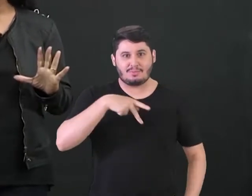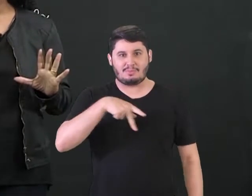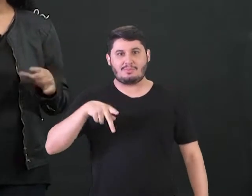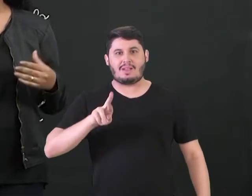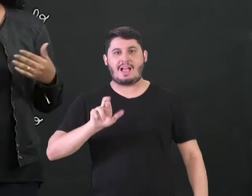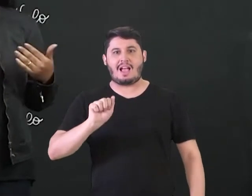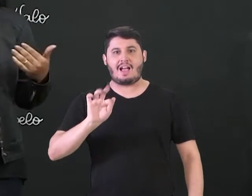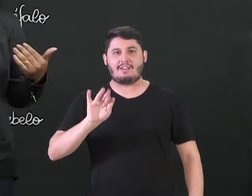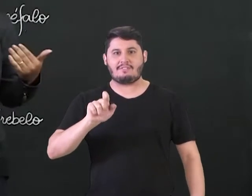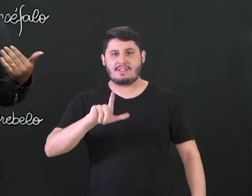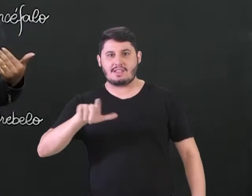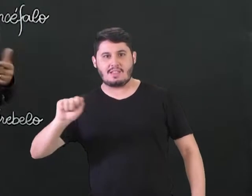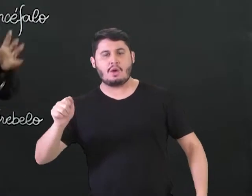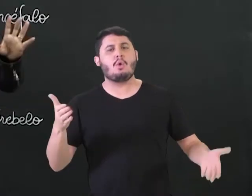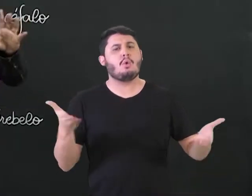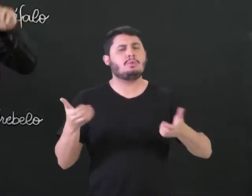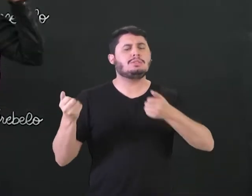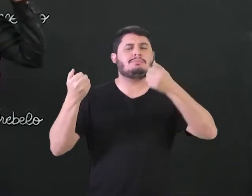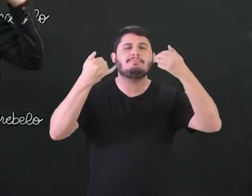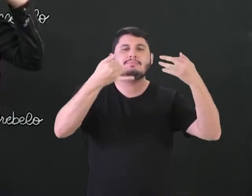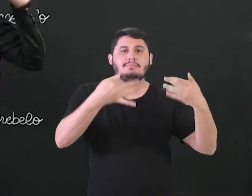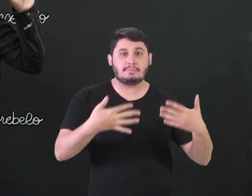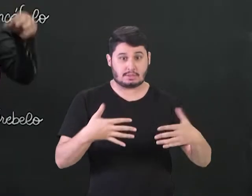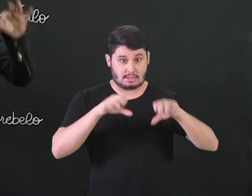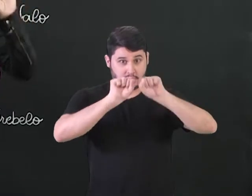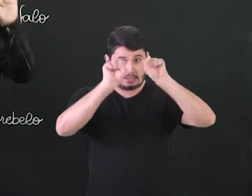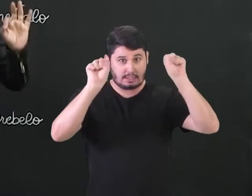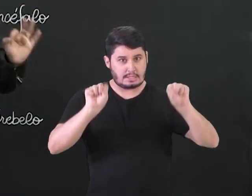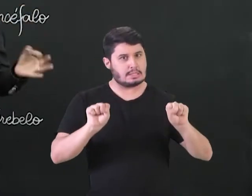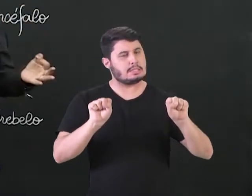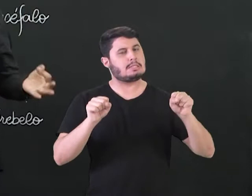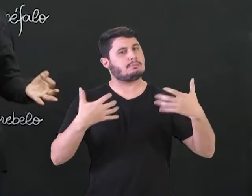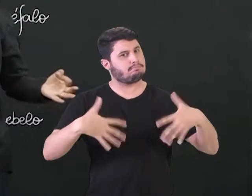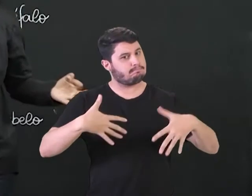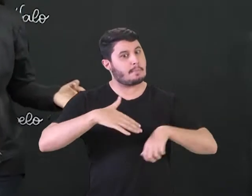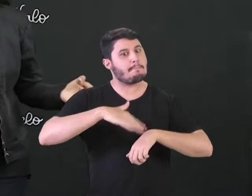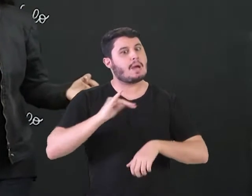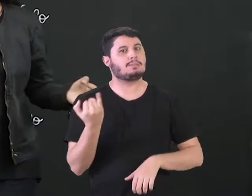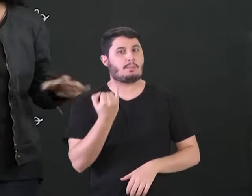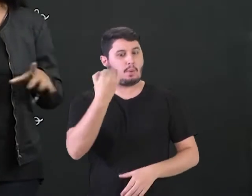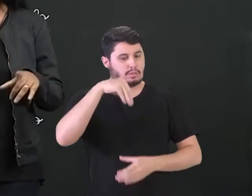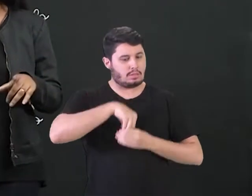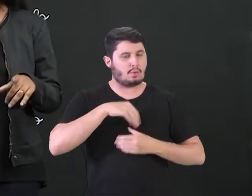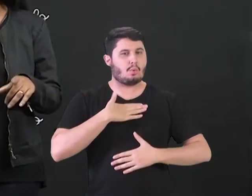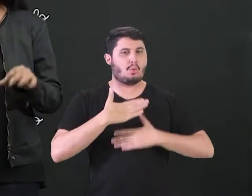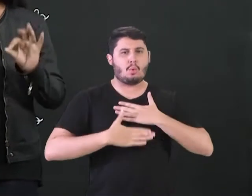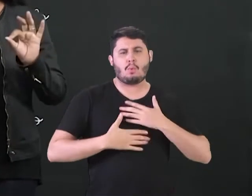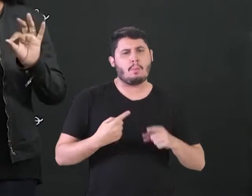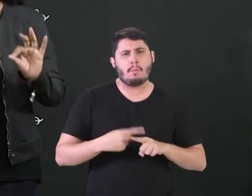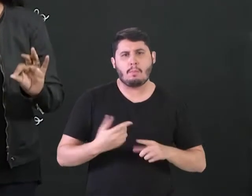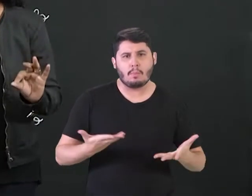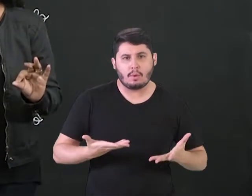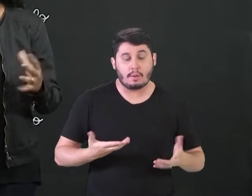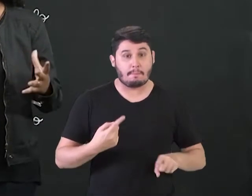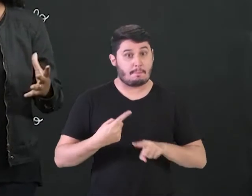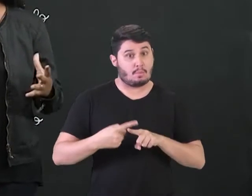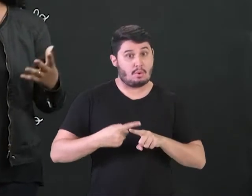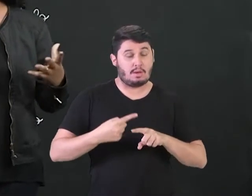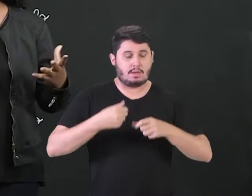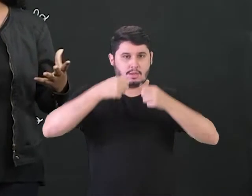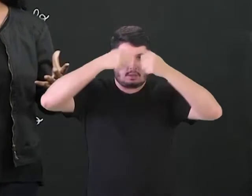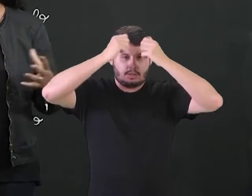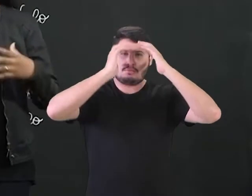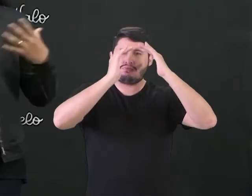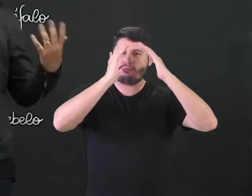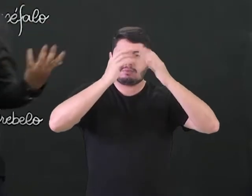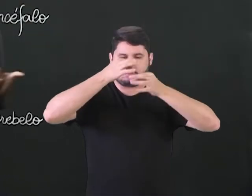vai trabalhar hoje com um dos sistemas, se não o sistema mais importante do nosso corpo. Por quê? Porque o sistema nervoso é aquele